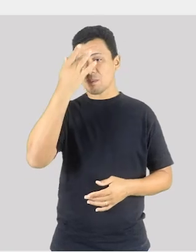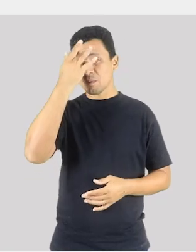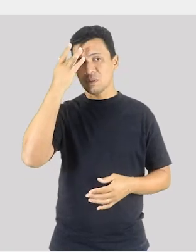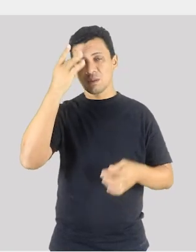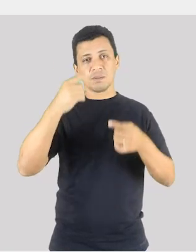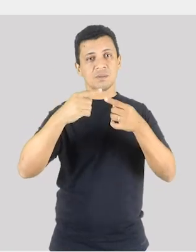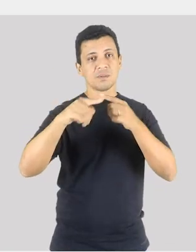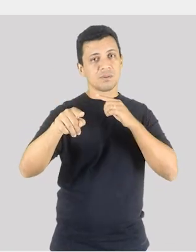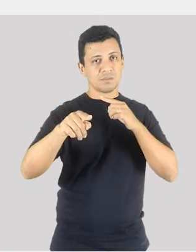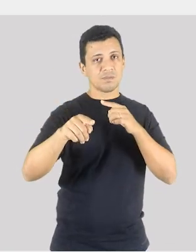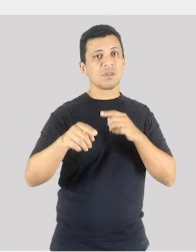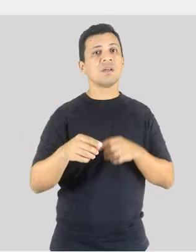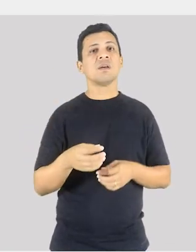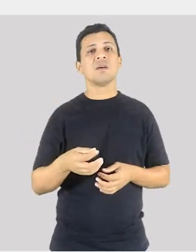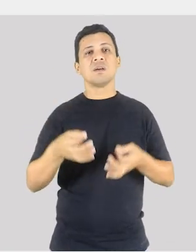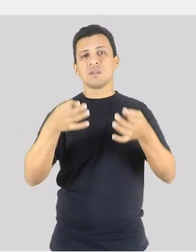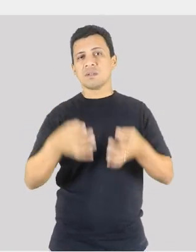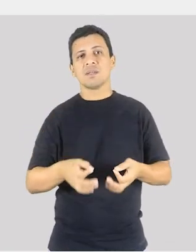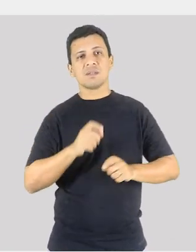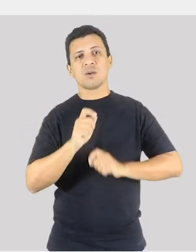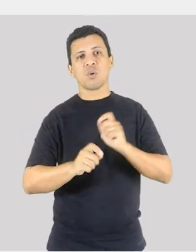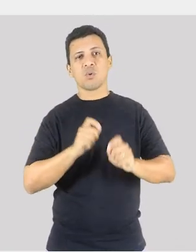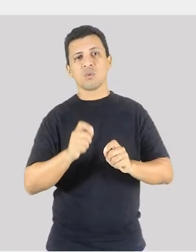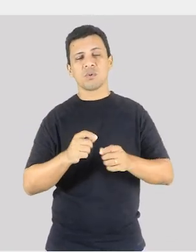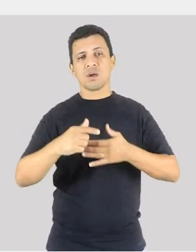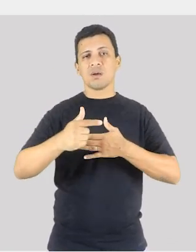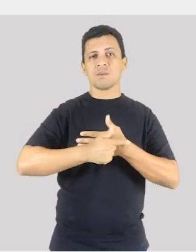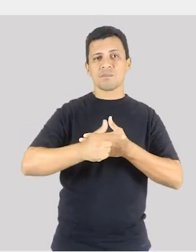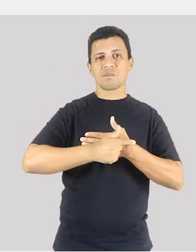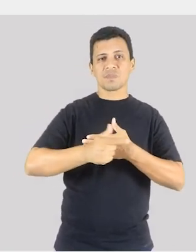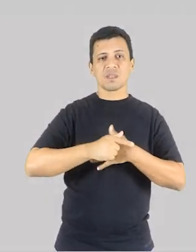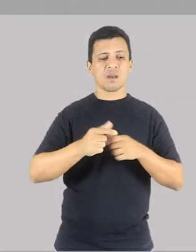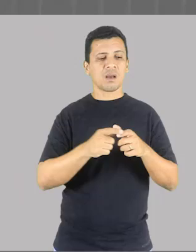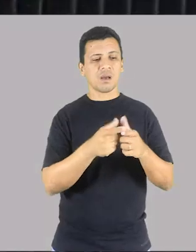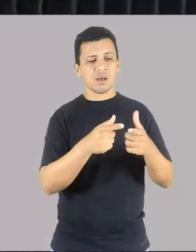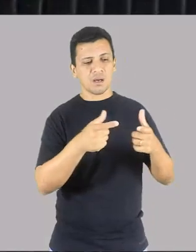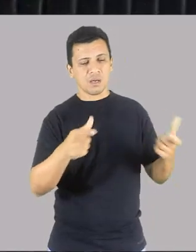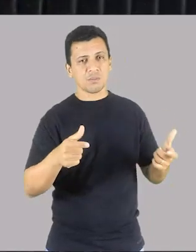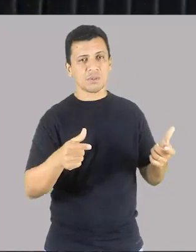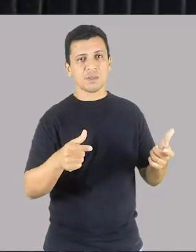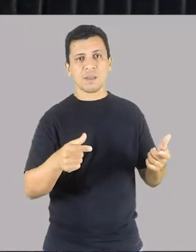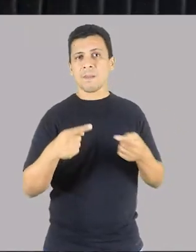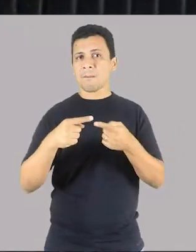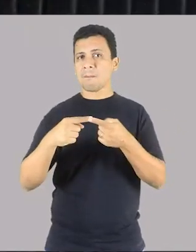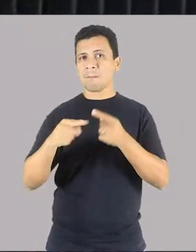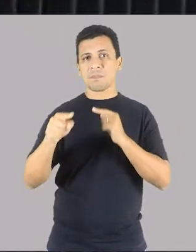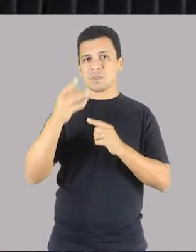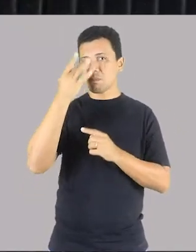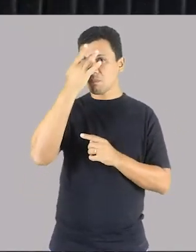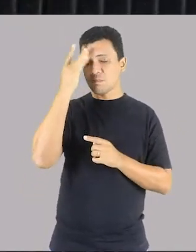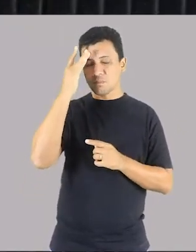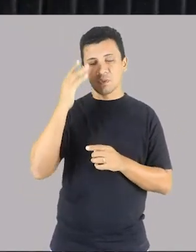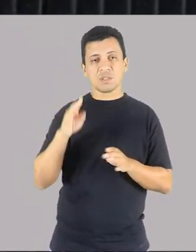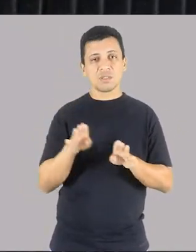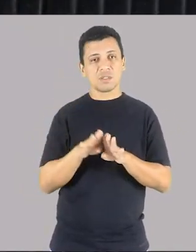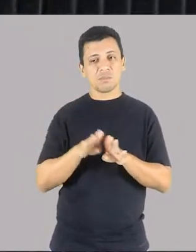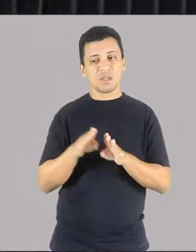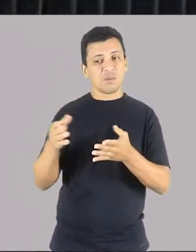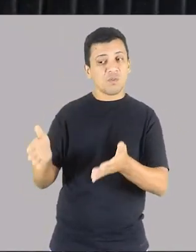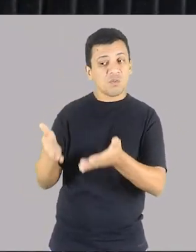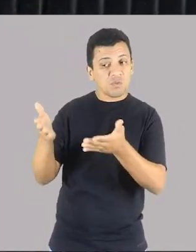moralidade estrita. Por mais que se relacione com esse princípio, não é a letra B que você deve marcar, mas sim a